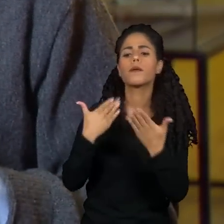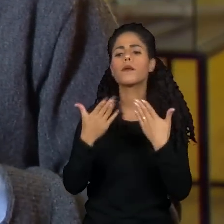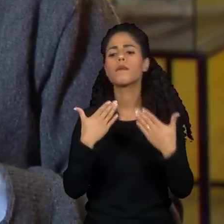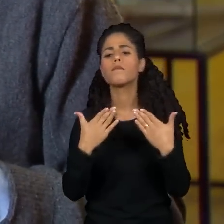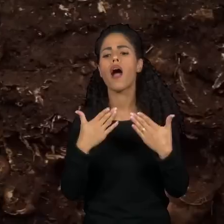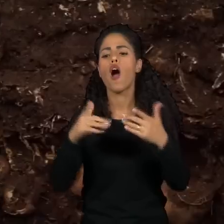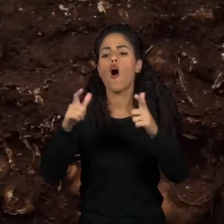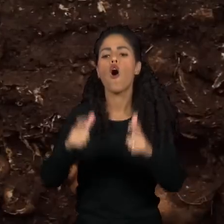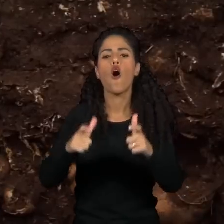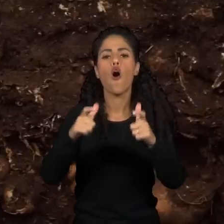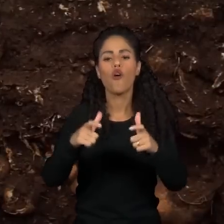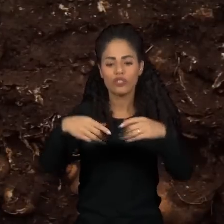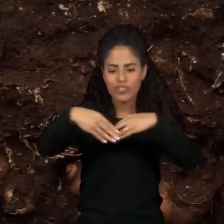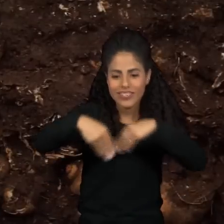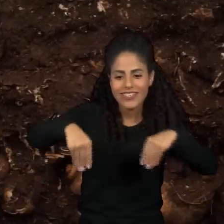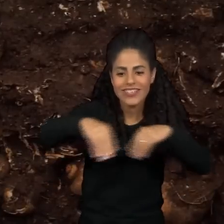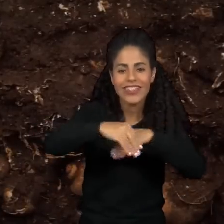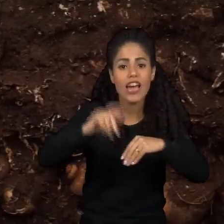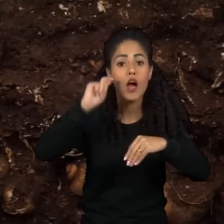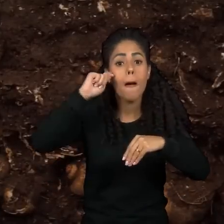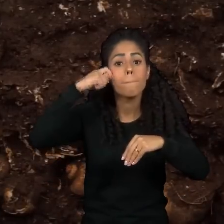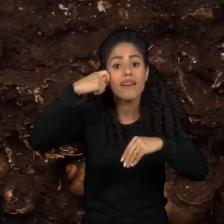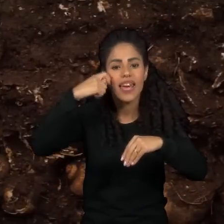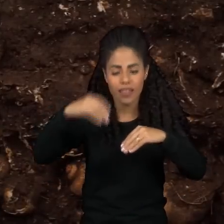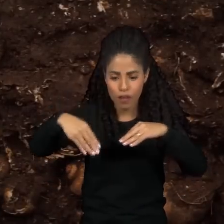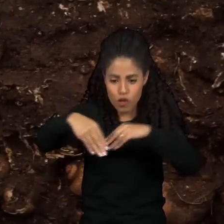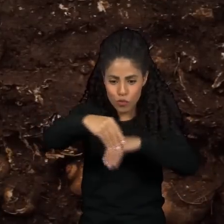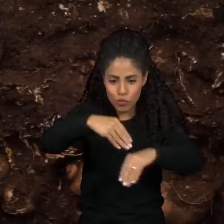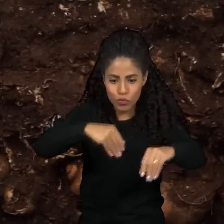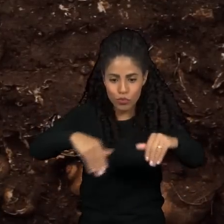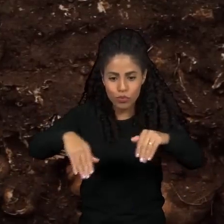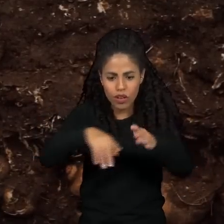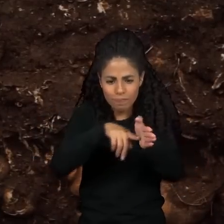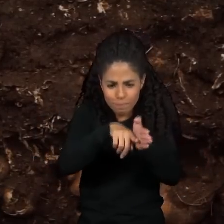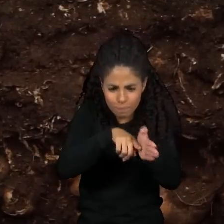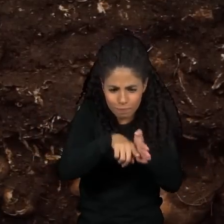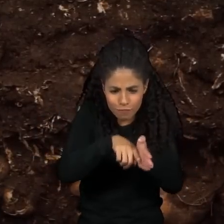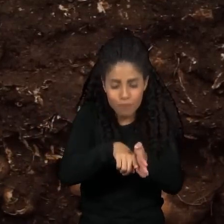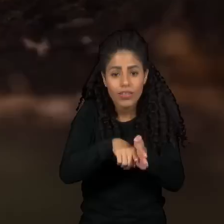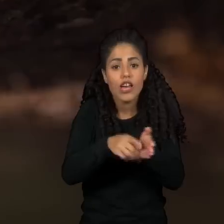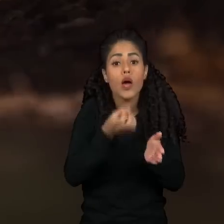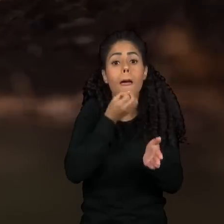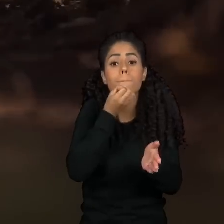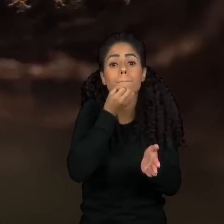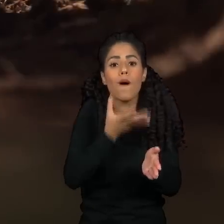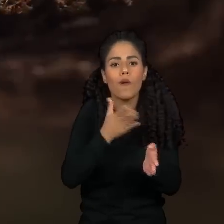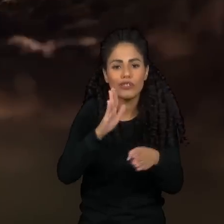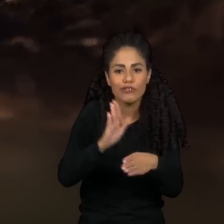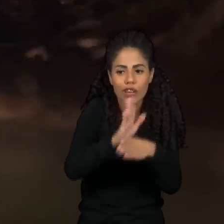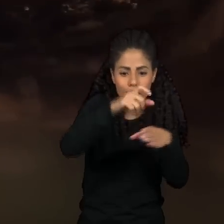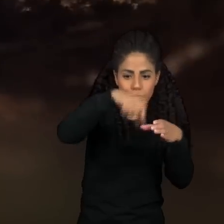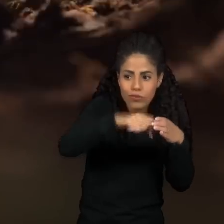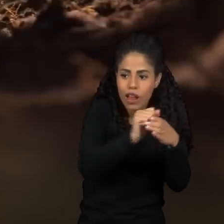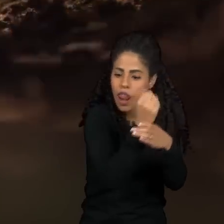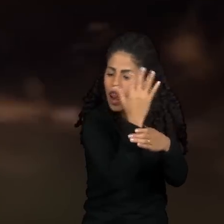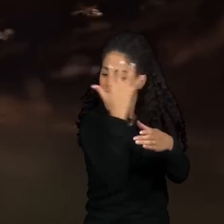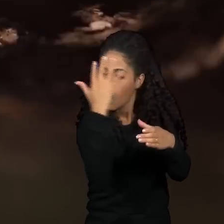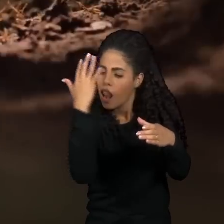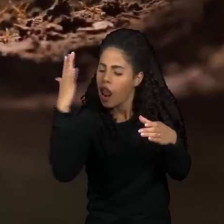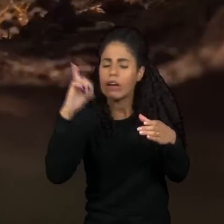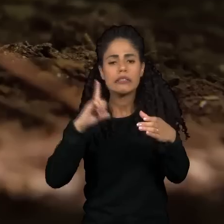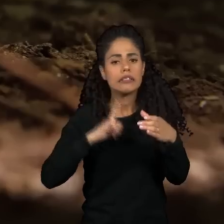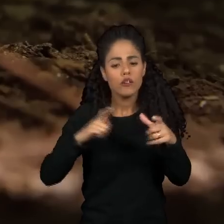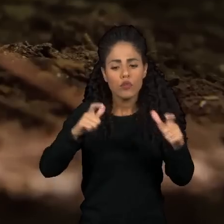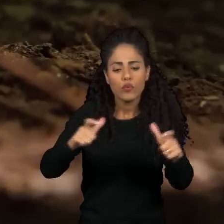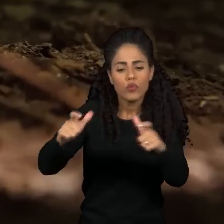preta? Porque o pessoal gosta de fazer roça, cultivar nesses solos escuros, nas terras pretas, que são sítios arqueológicos. A gente chega naqueles lugares e